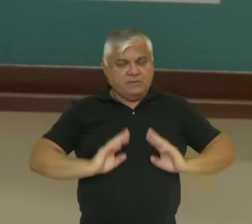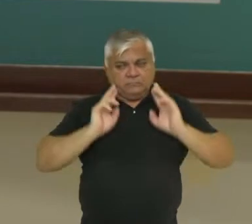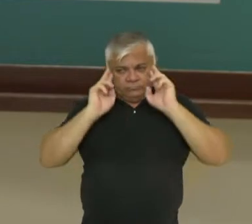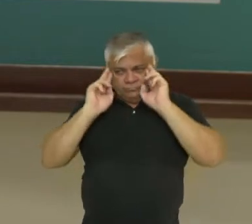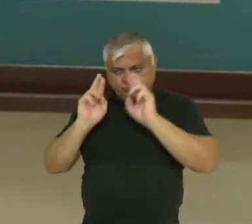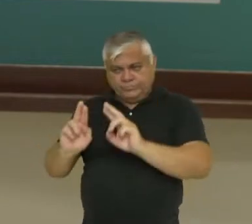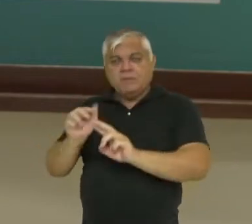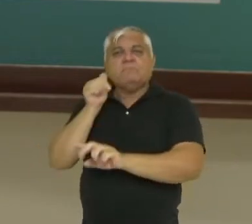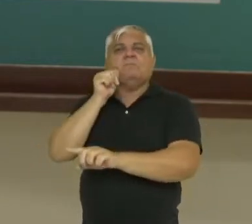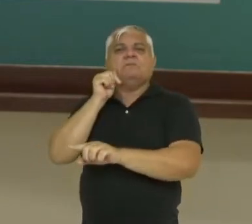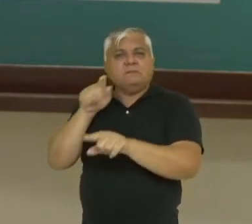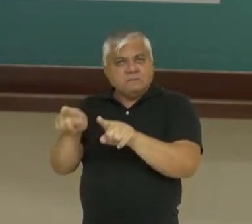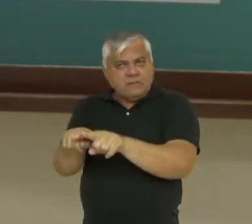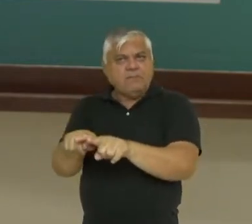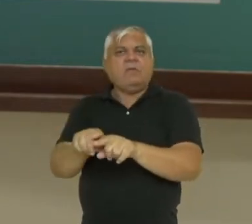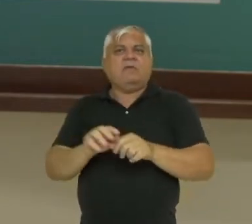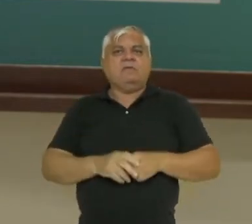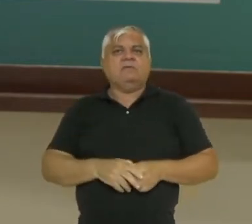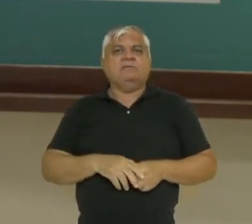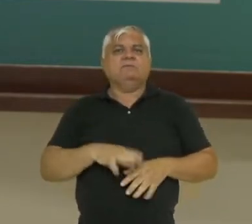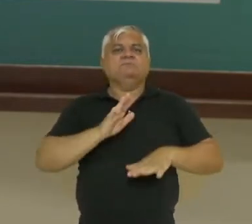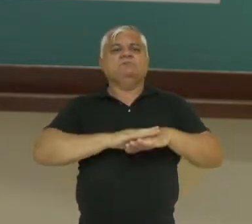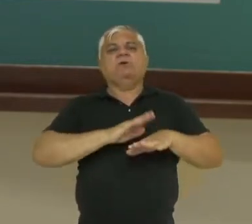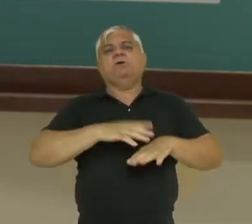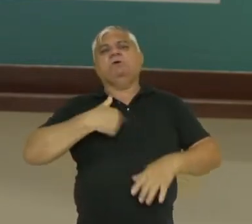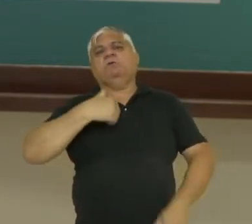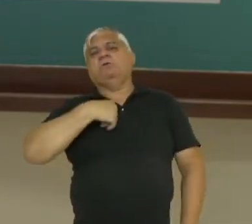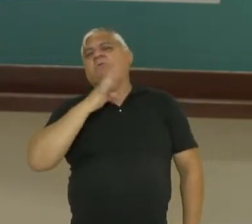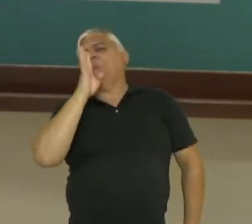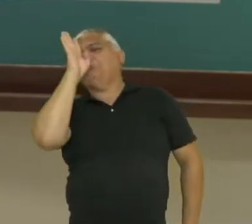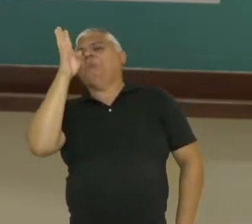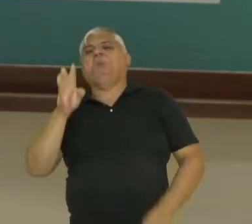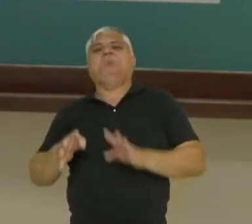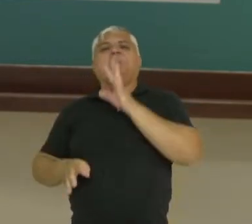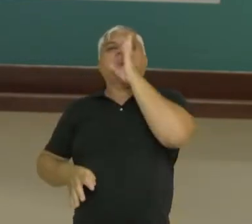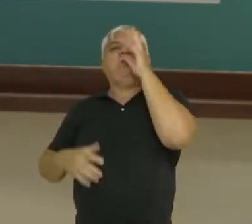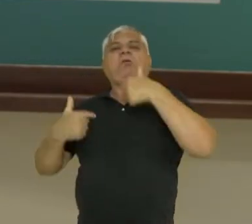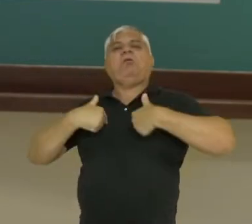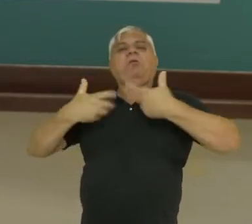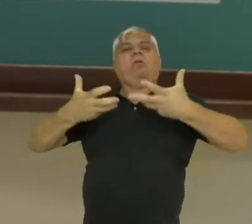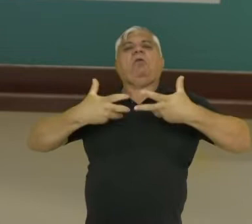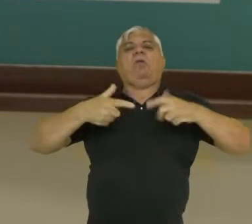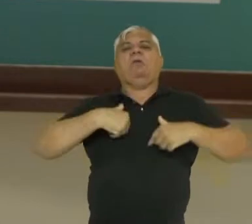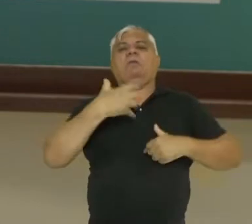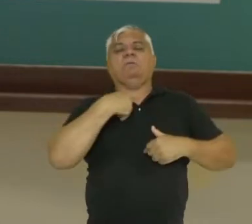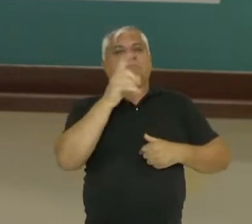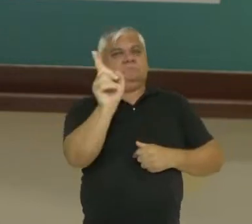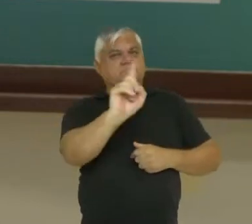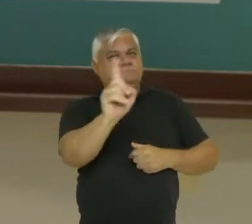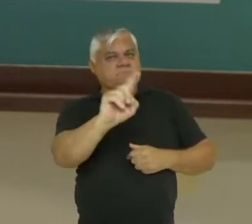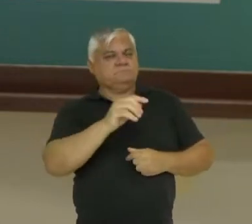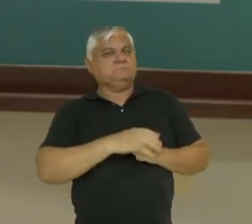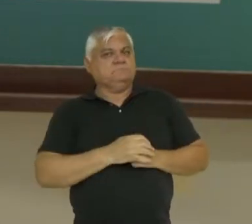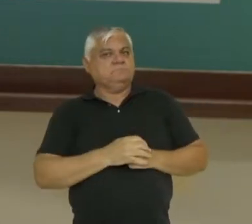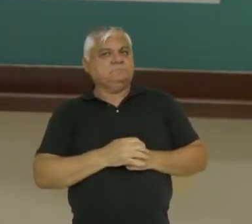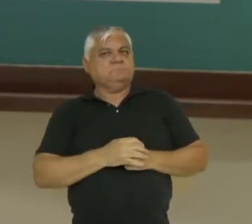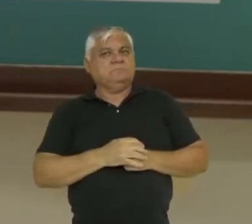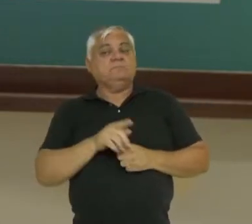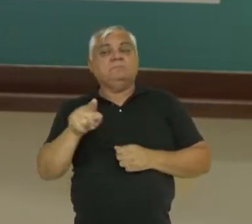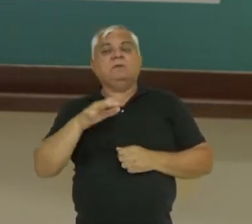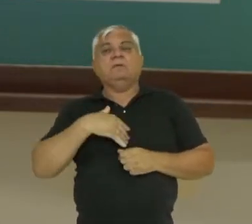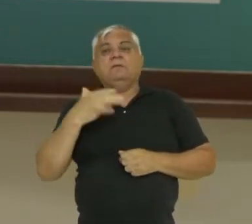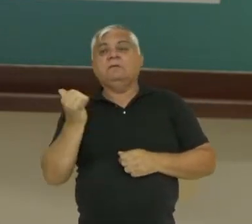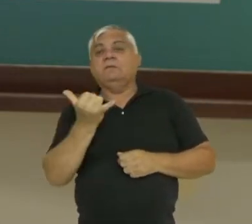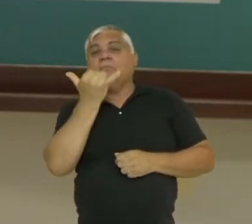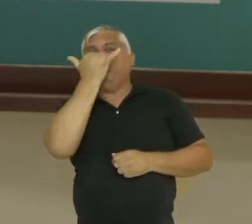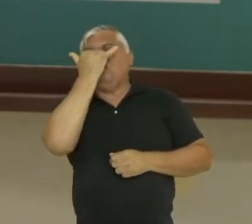meninas. Não é só o que vocês pensam, o que vocês querem. O que isso pode acarretar?